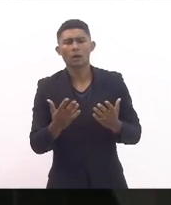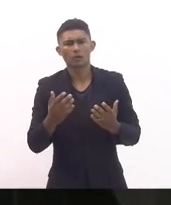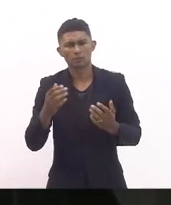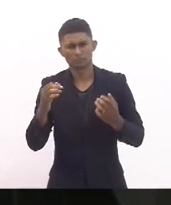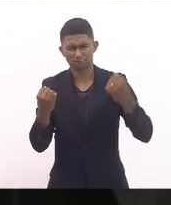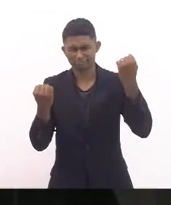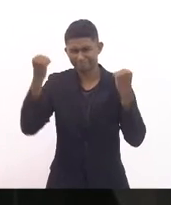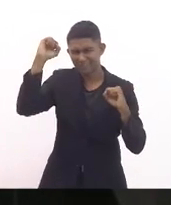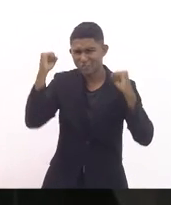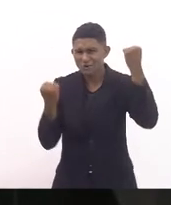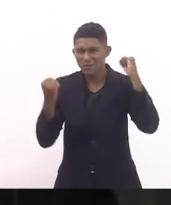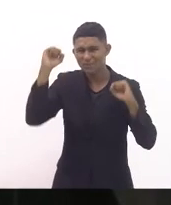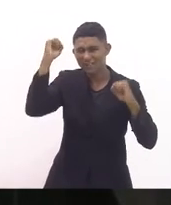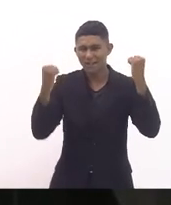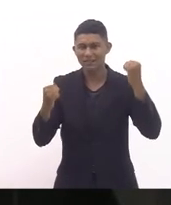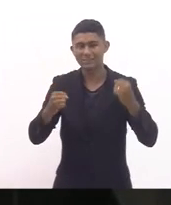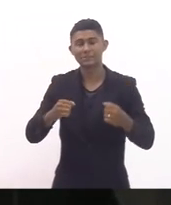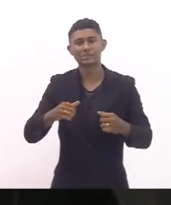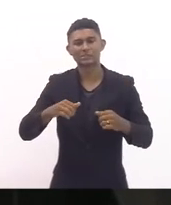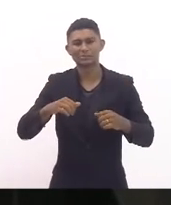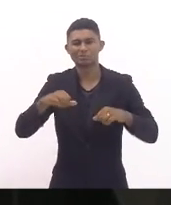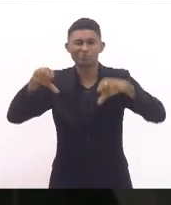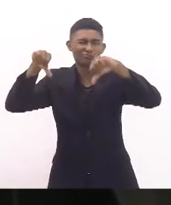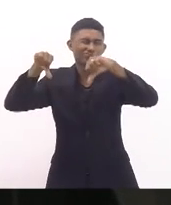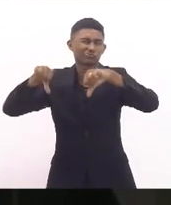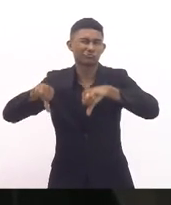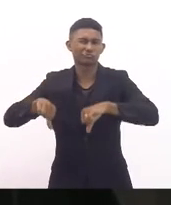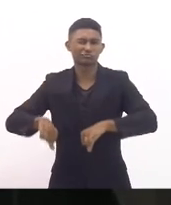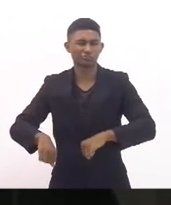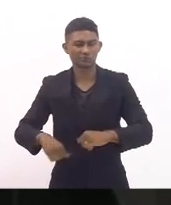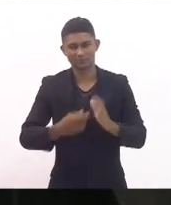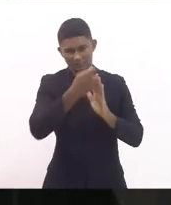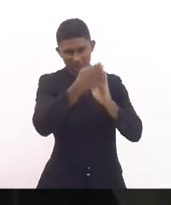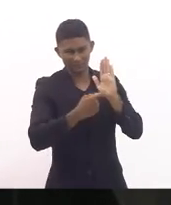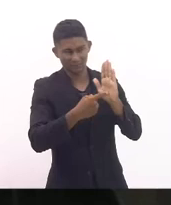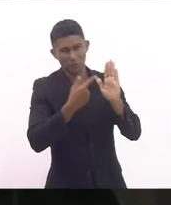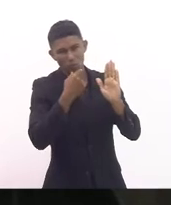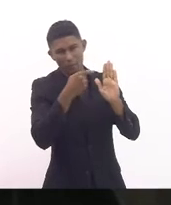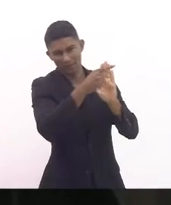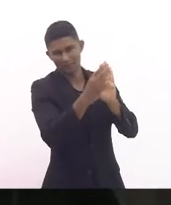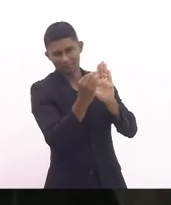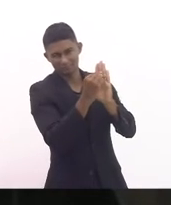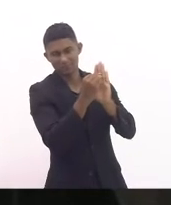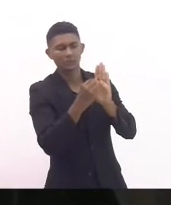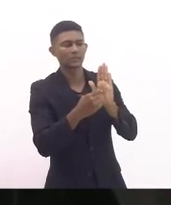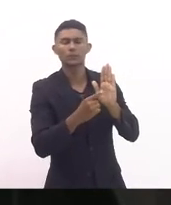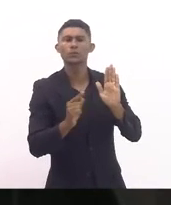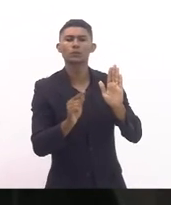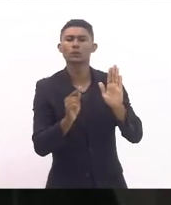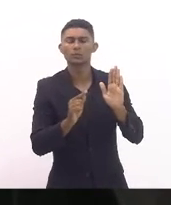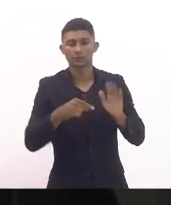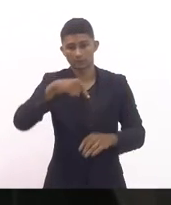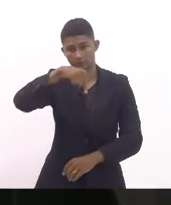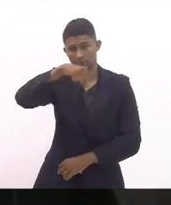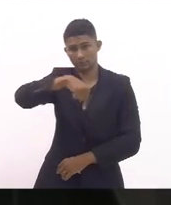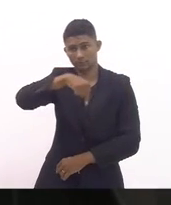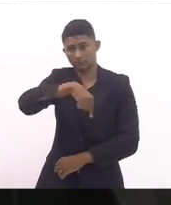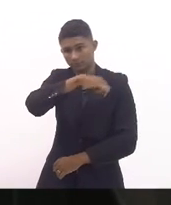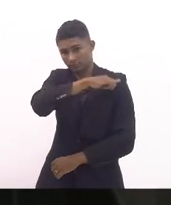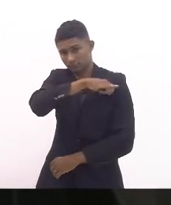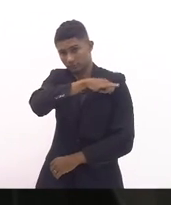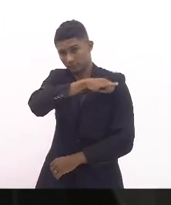desindustrialização a que faz referência Pedro cafardo esse artigo de hoje é no Rio de Janeiro